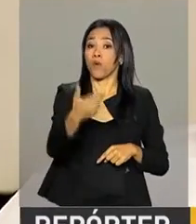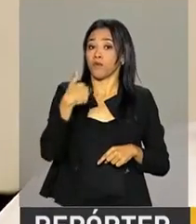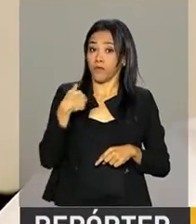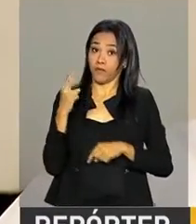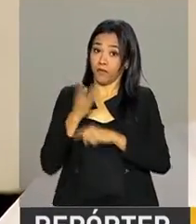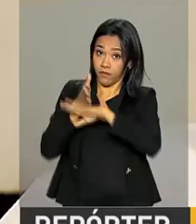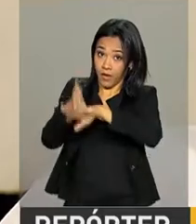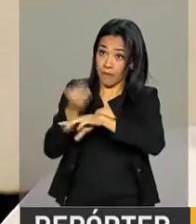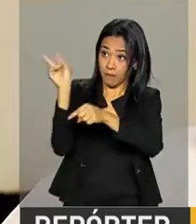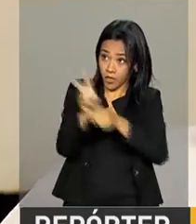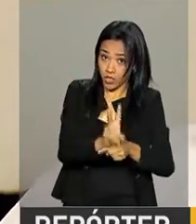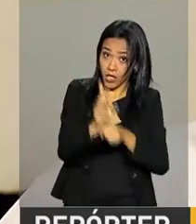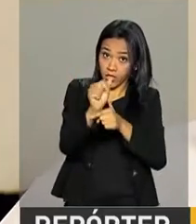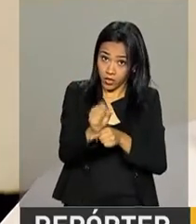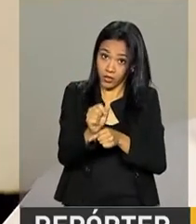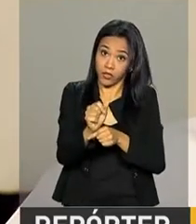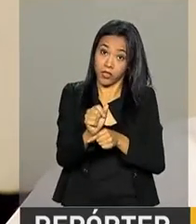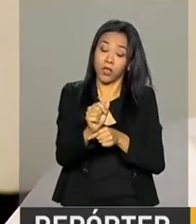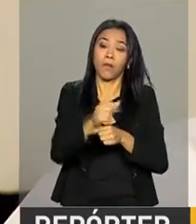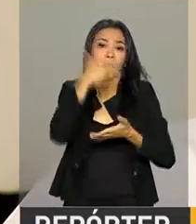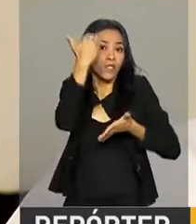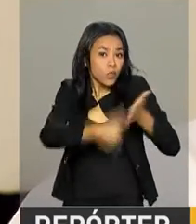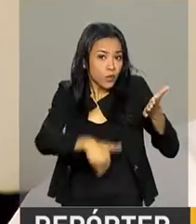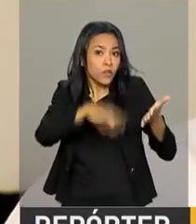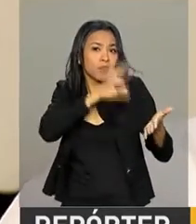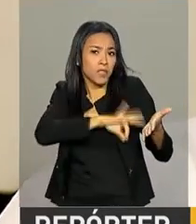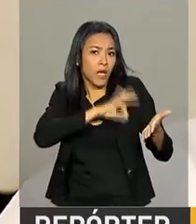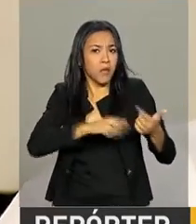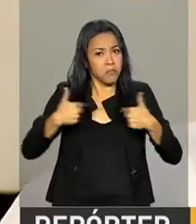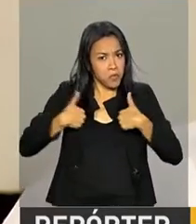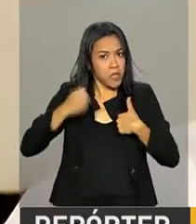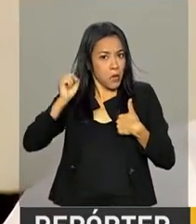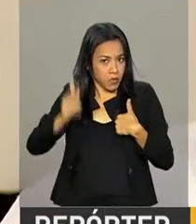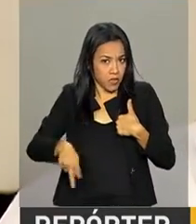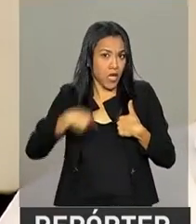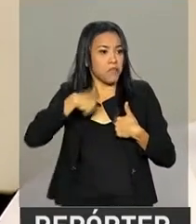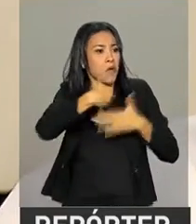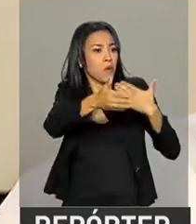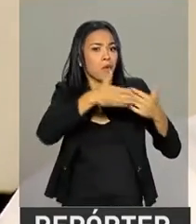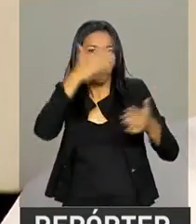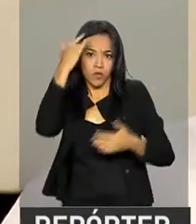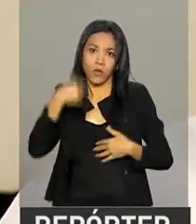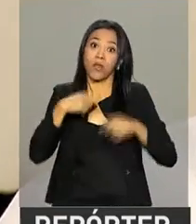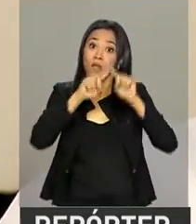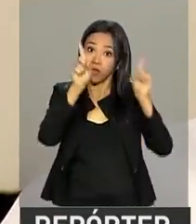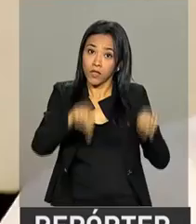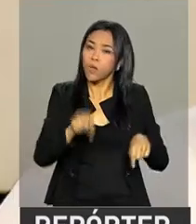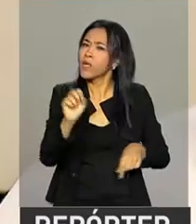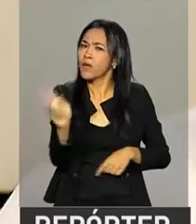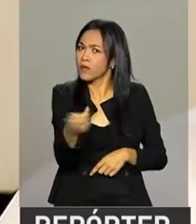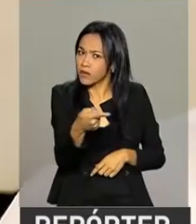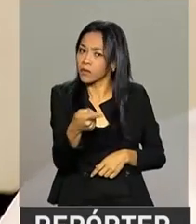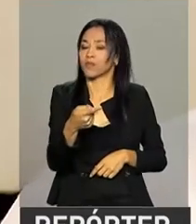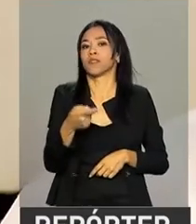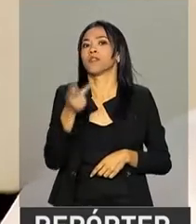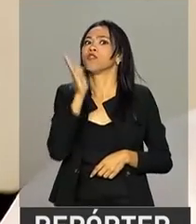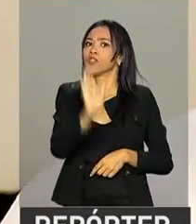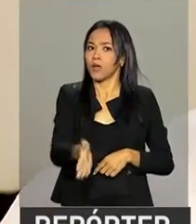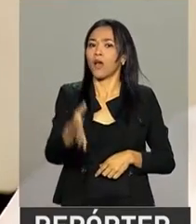consignado pra mim pra qualquer aposentado para qualquer funcionário tá certo o que acontece está